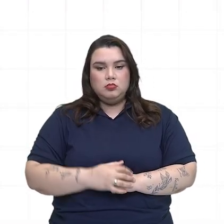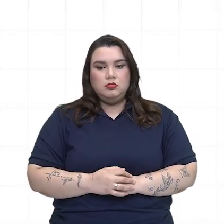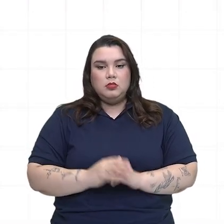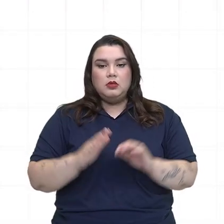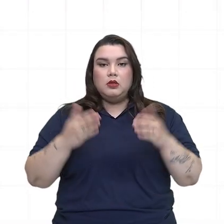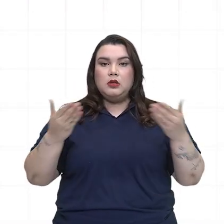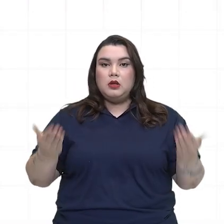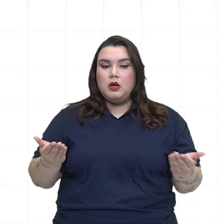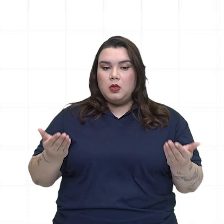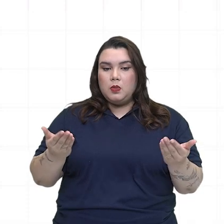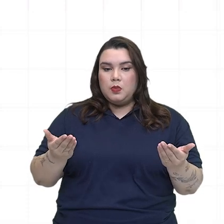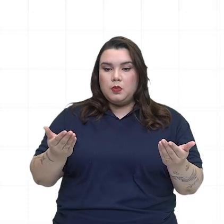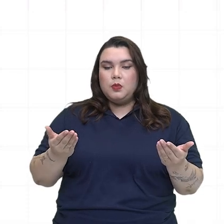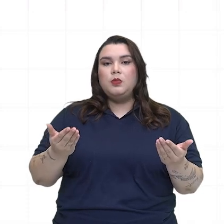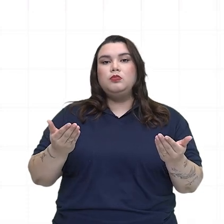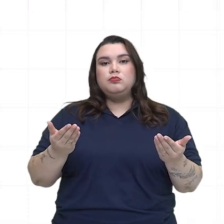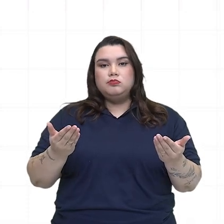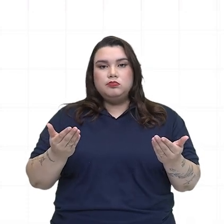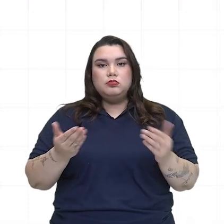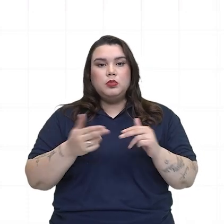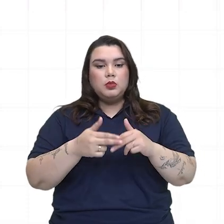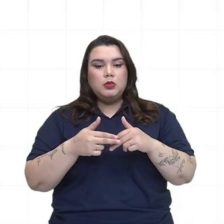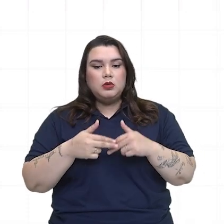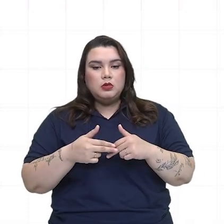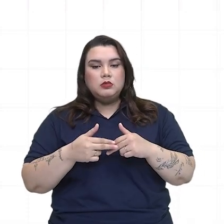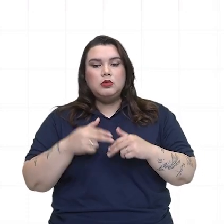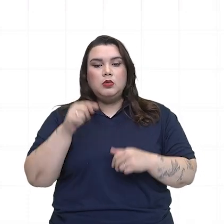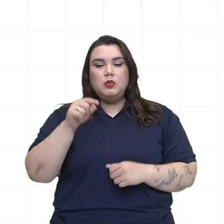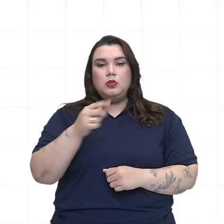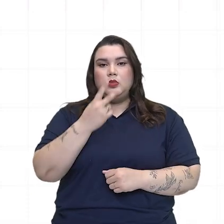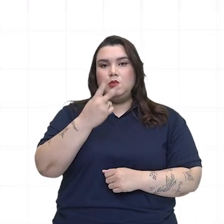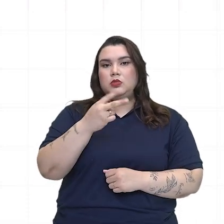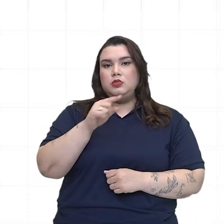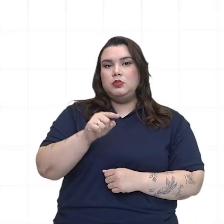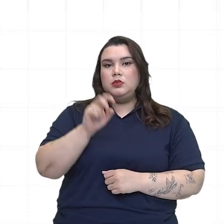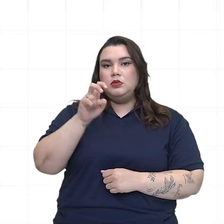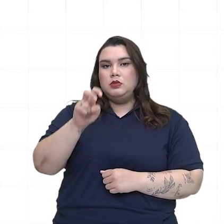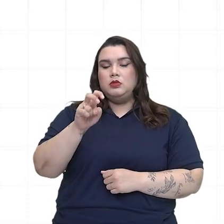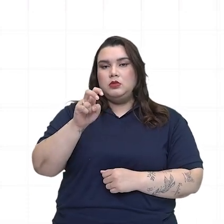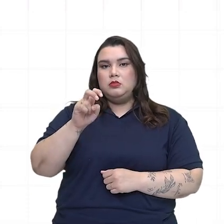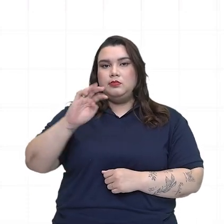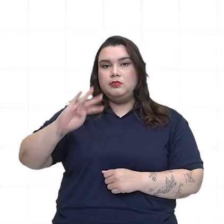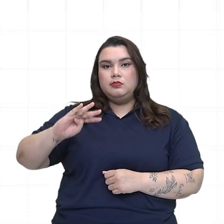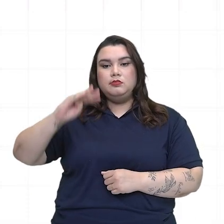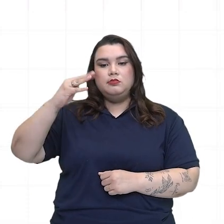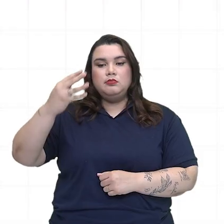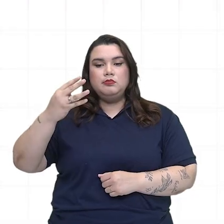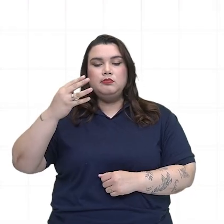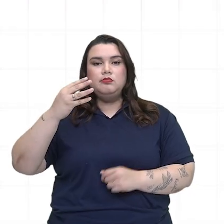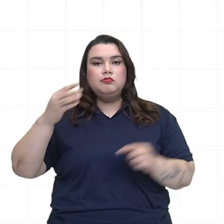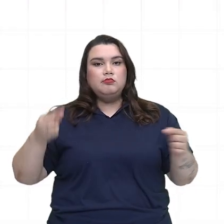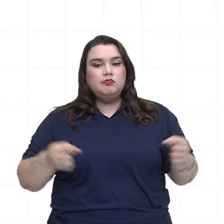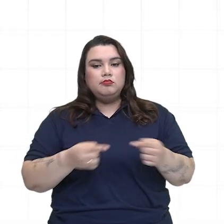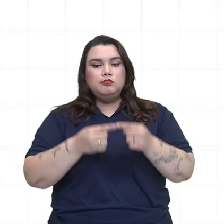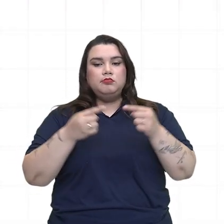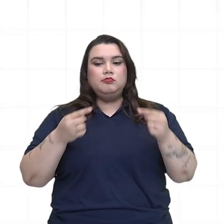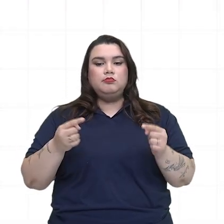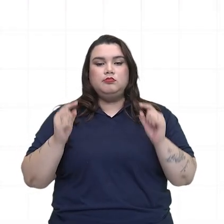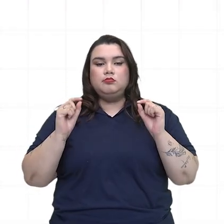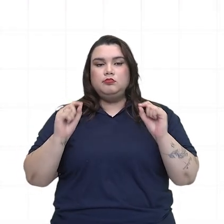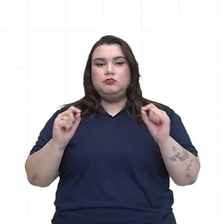39,0625. Portanto, né, 2,5 elevado à quarta potência